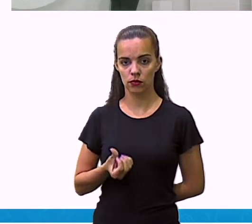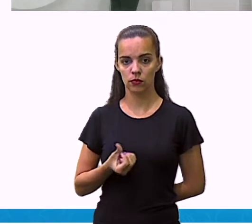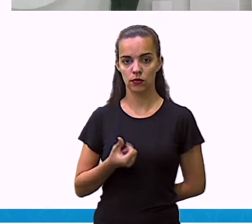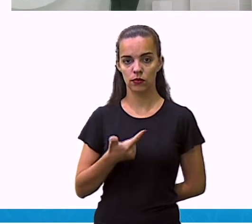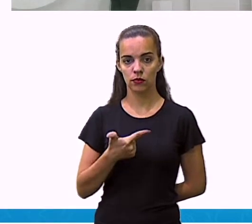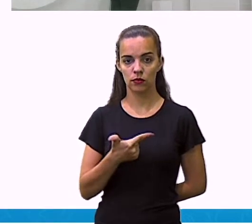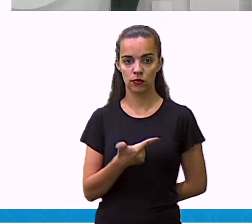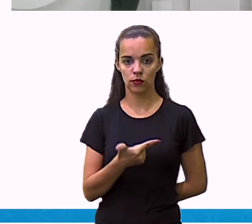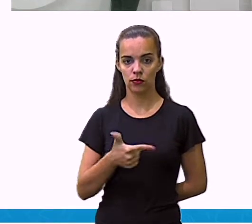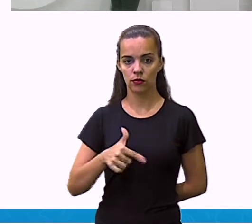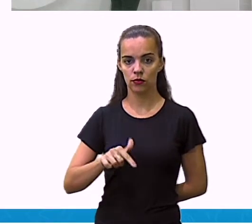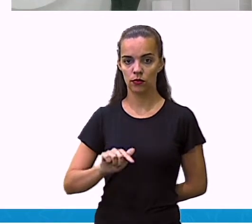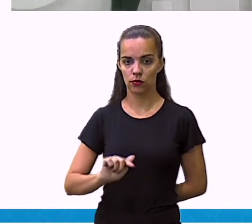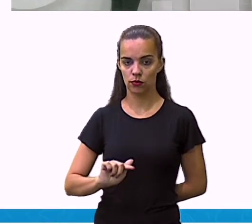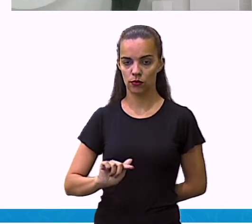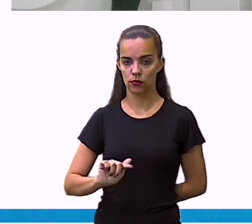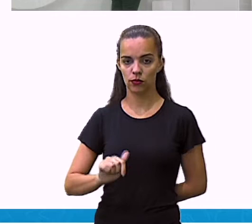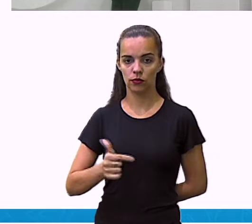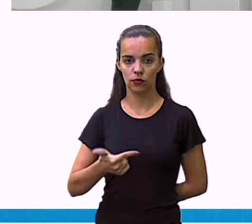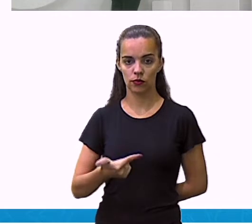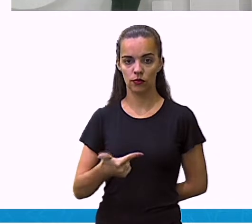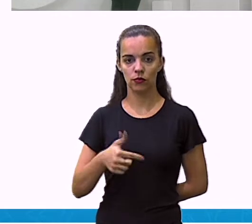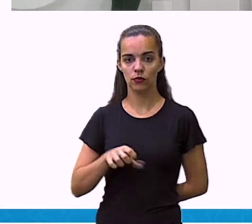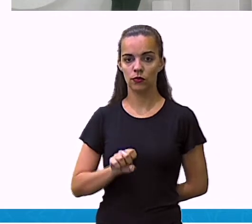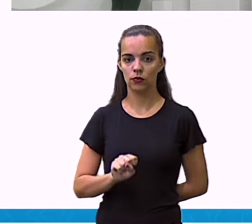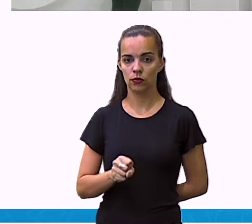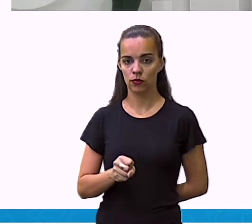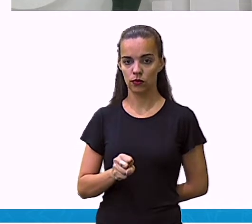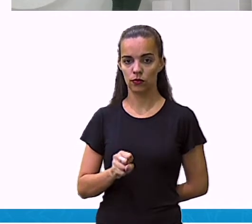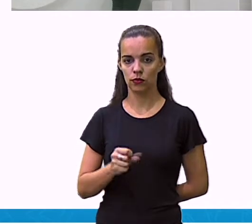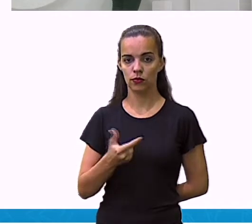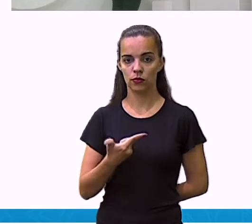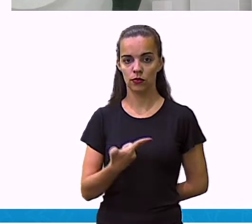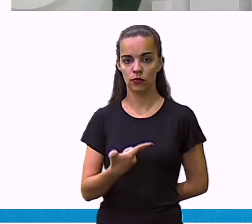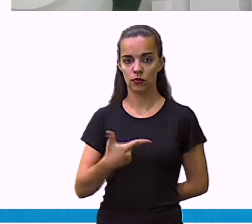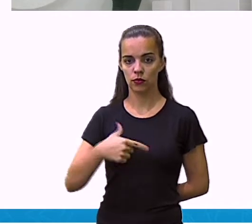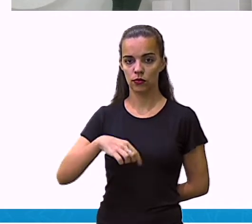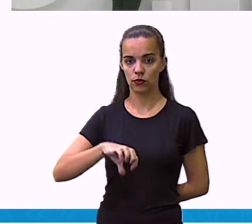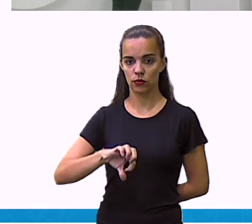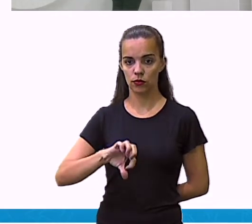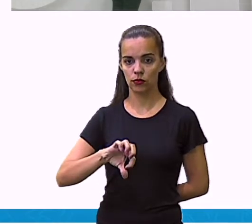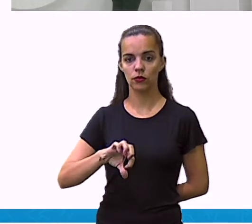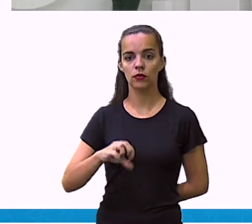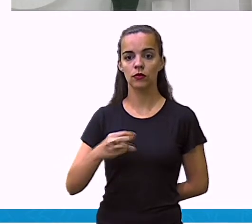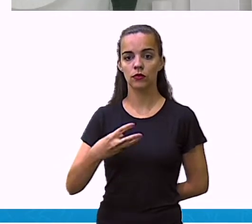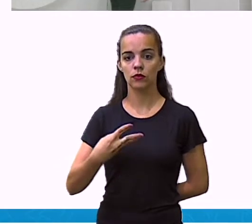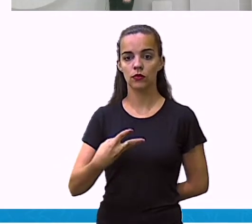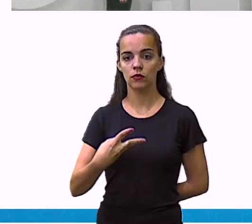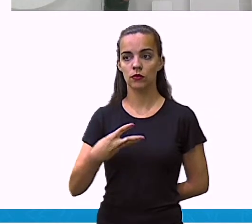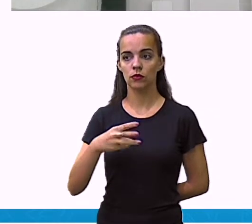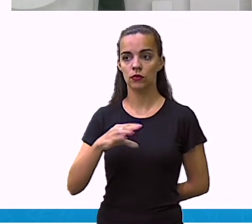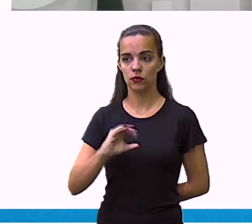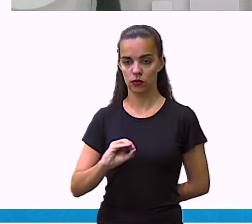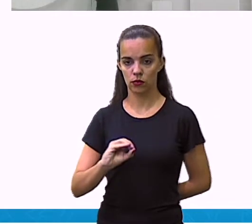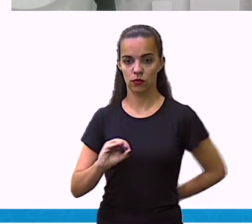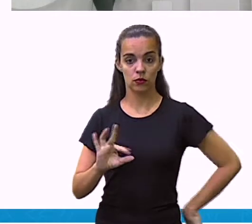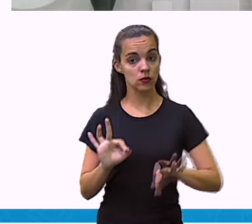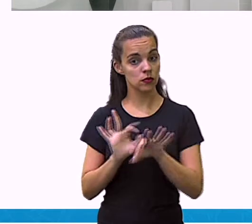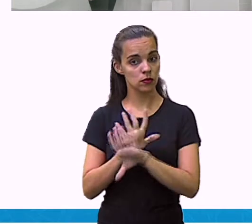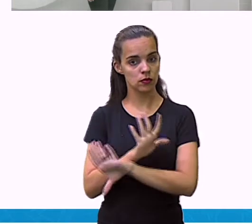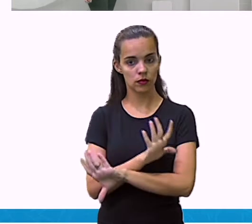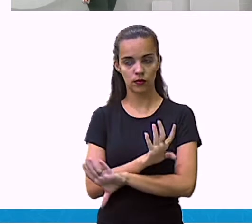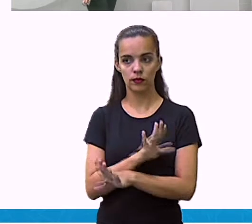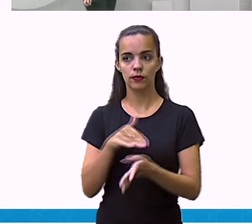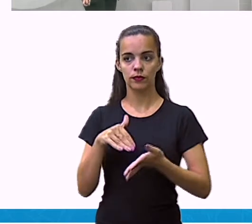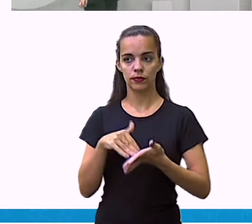26, 27, 28 e 29, terminando com 30.